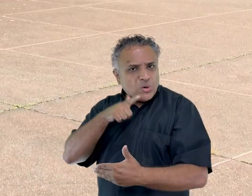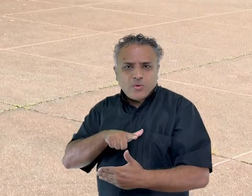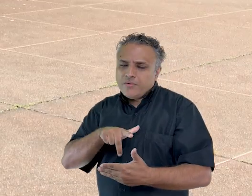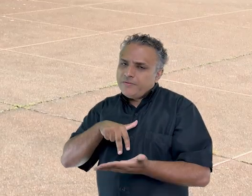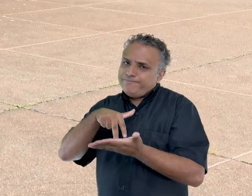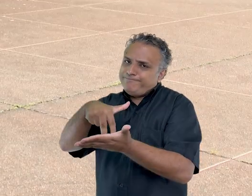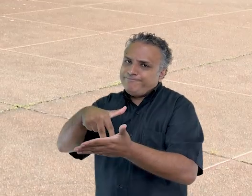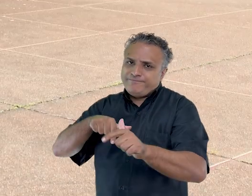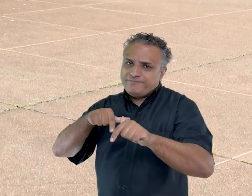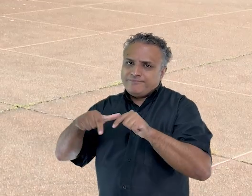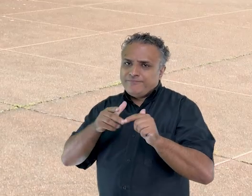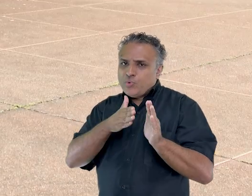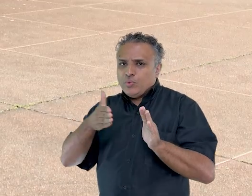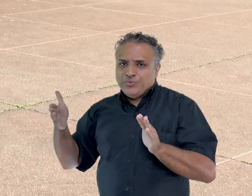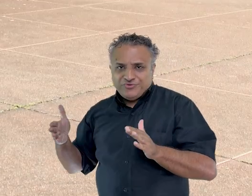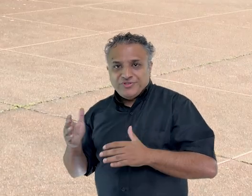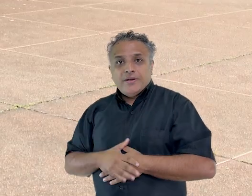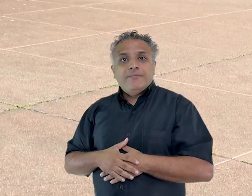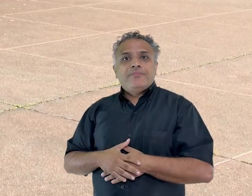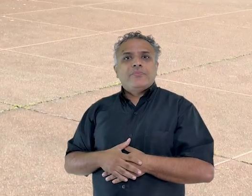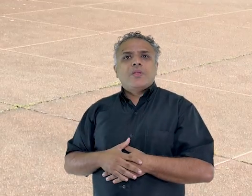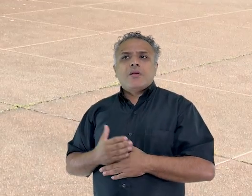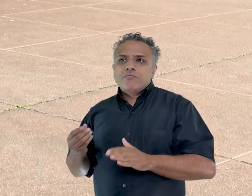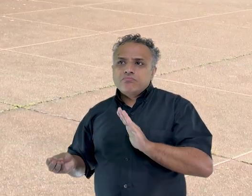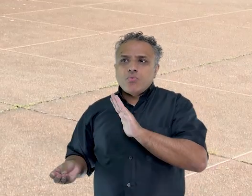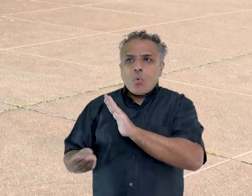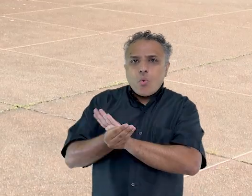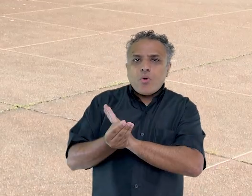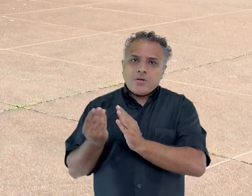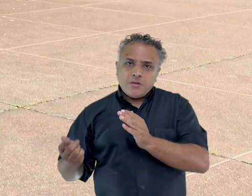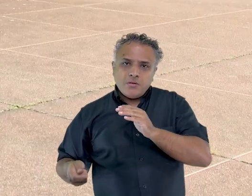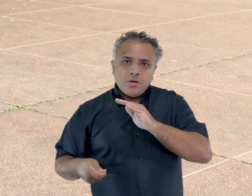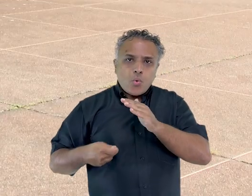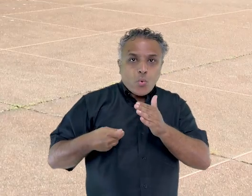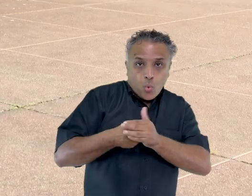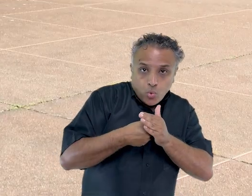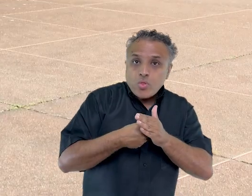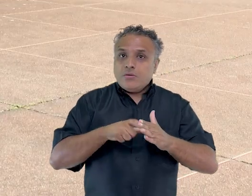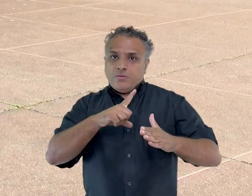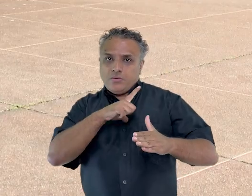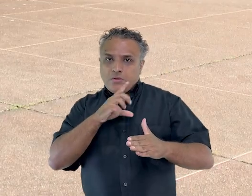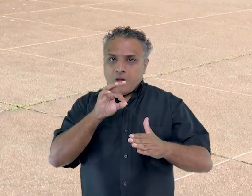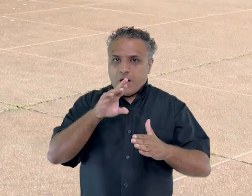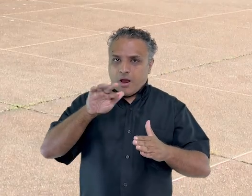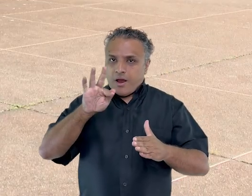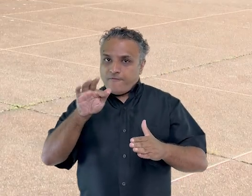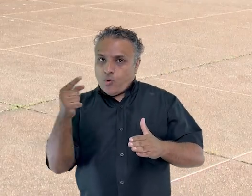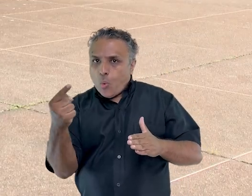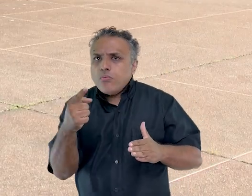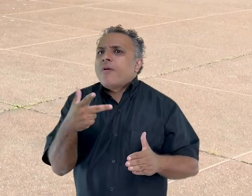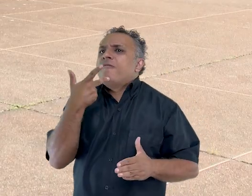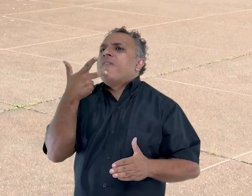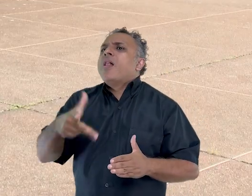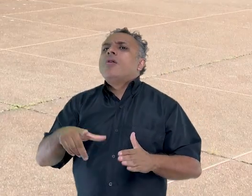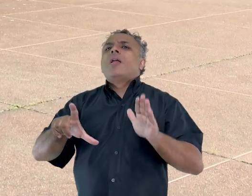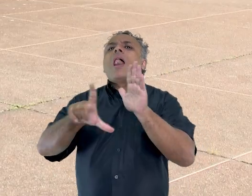de atividades cotidianas. No recurso ao TRF1, o Instituto Nacional do Seguro Social alegou que a